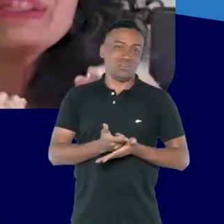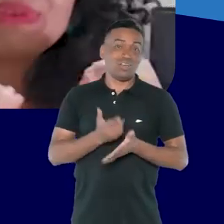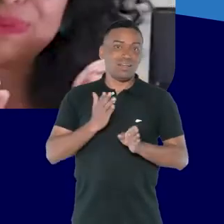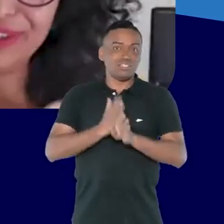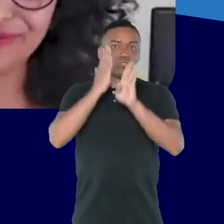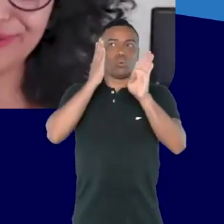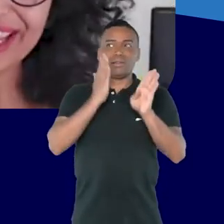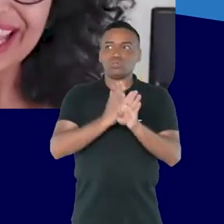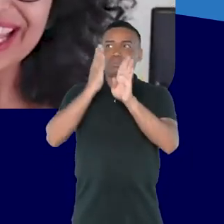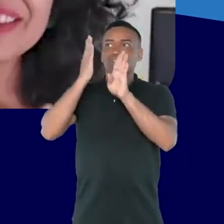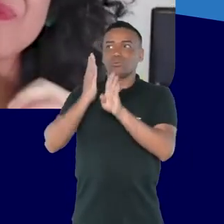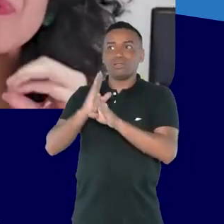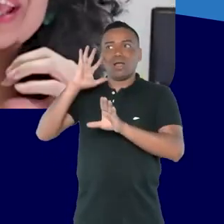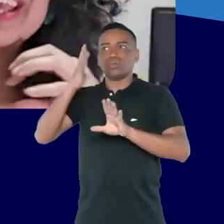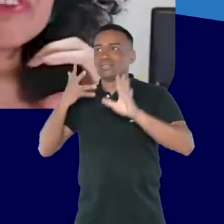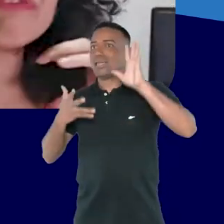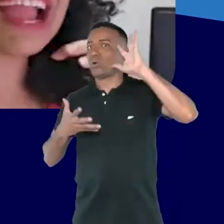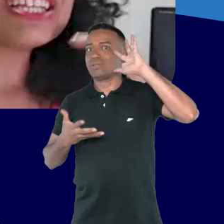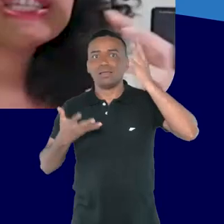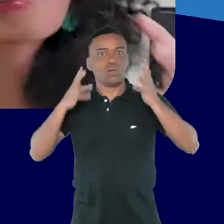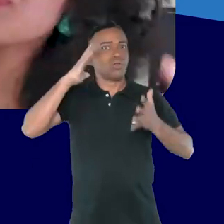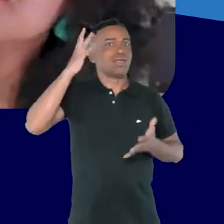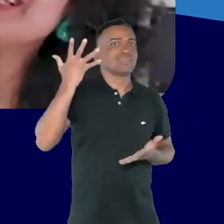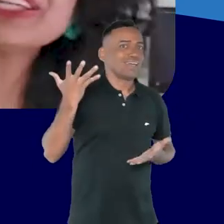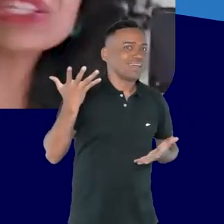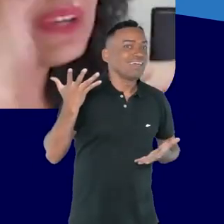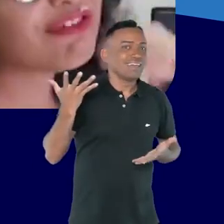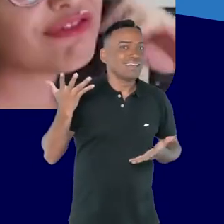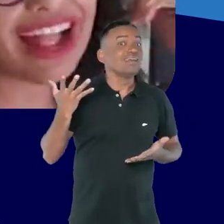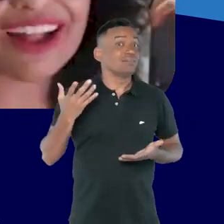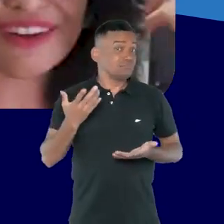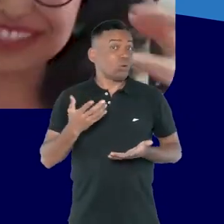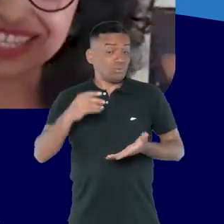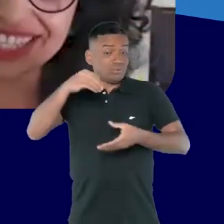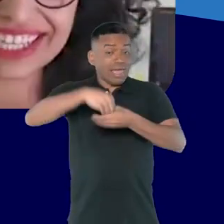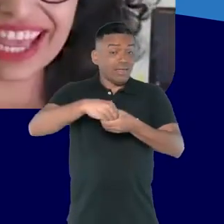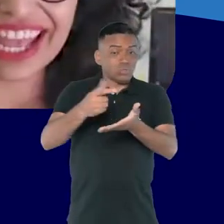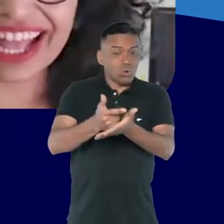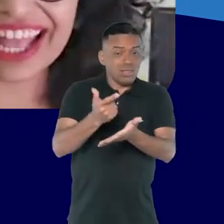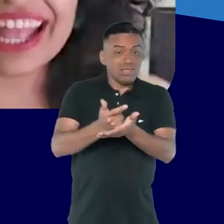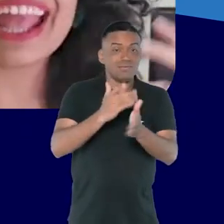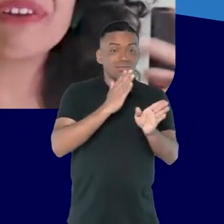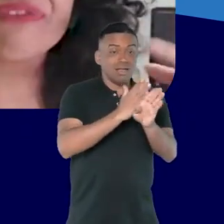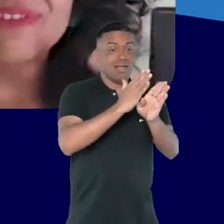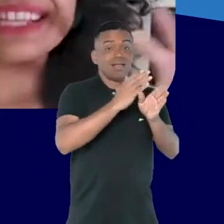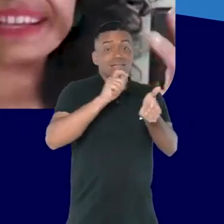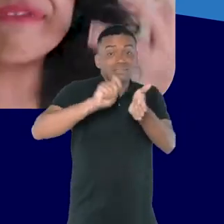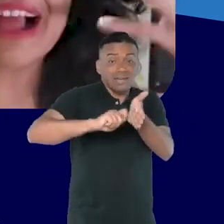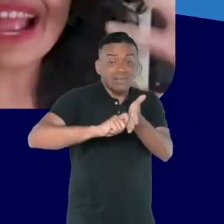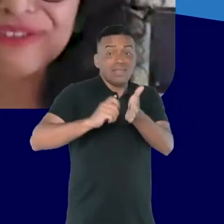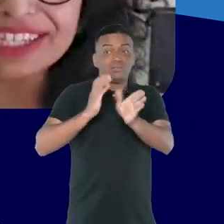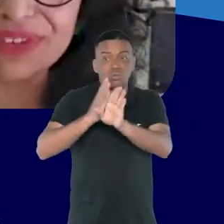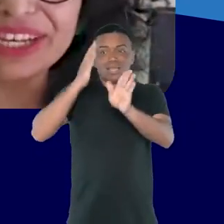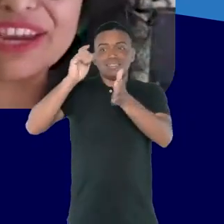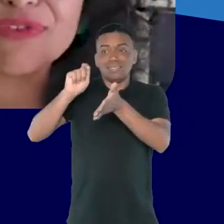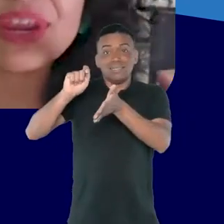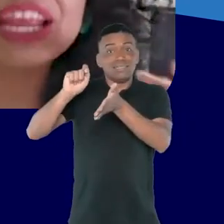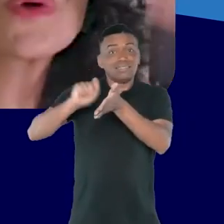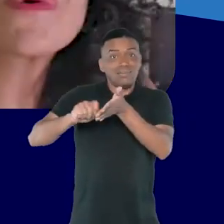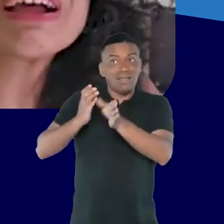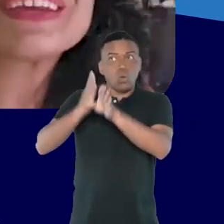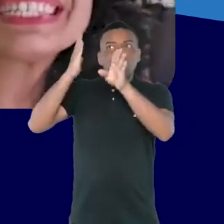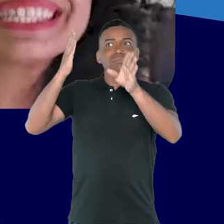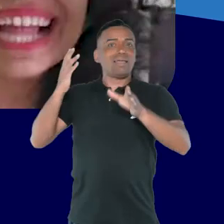estivesse lendo um livro. Então, ele vai descobrindo o que vai acontecer, que vai acontecer no